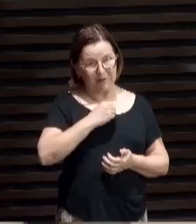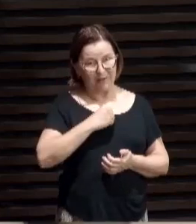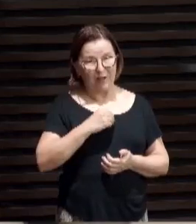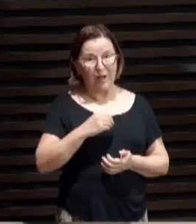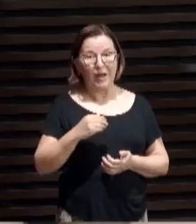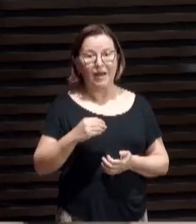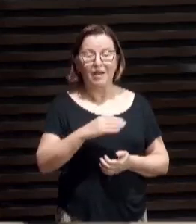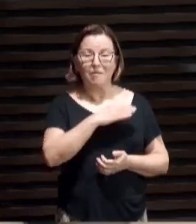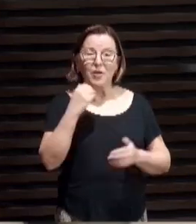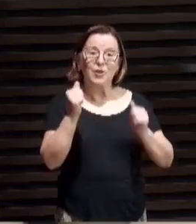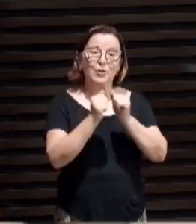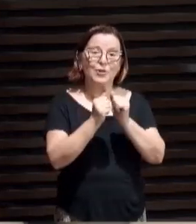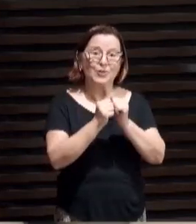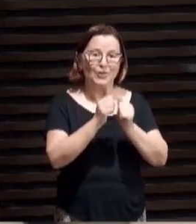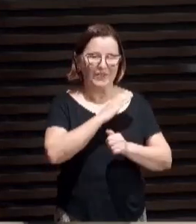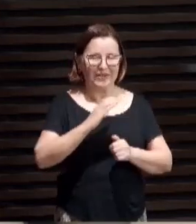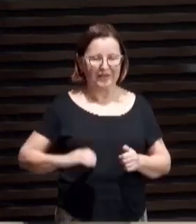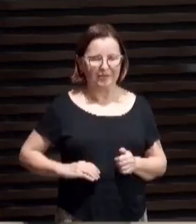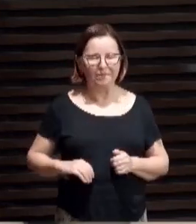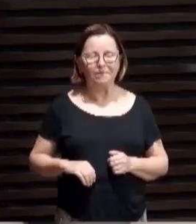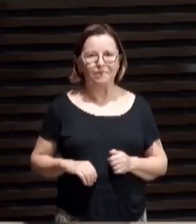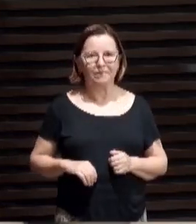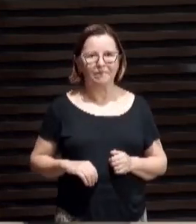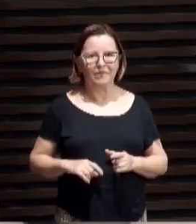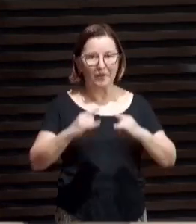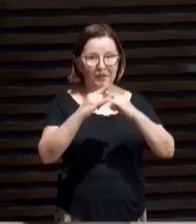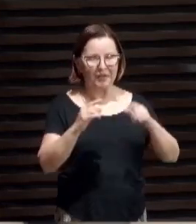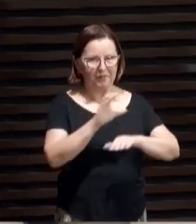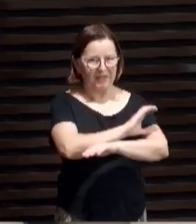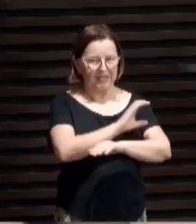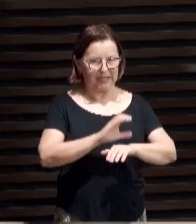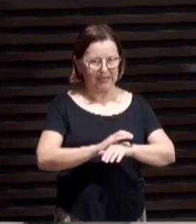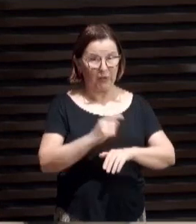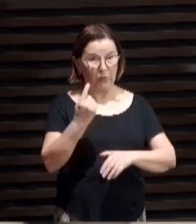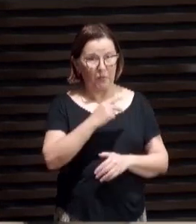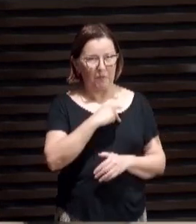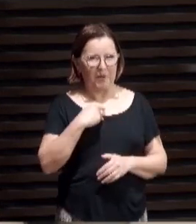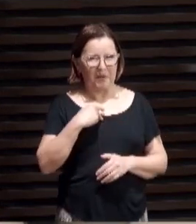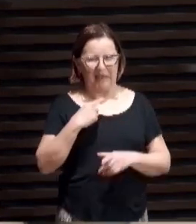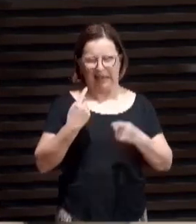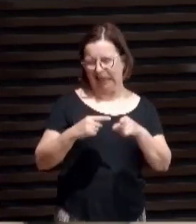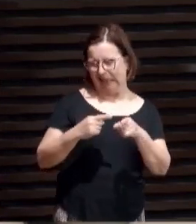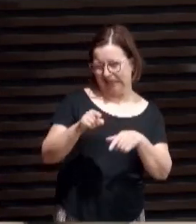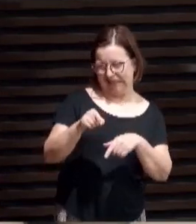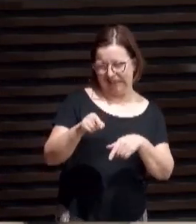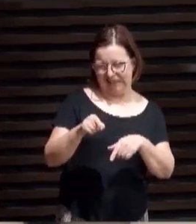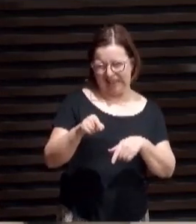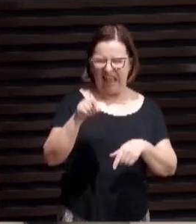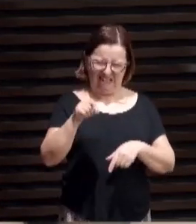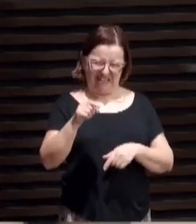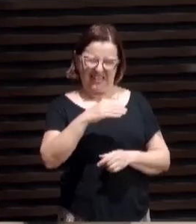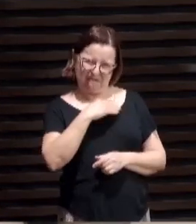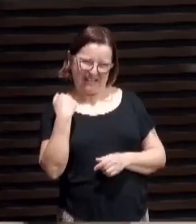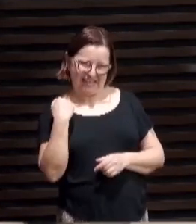Aqui na nossa chácara, um pastor debochando de mim, ele disse assim: quer dizer que você